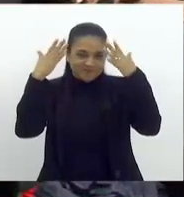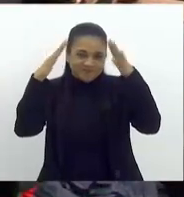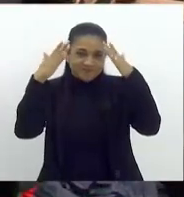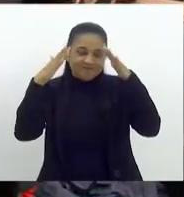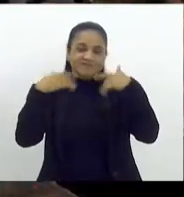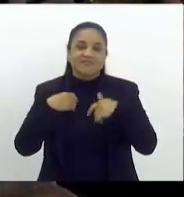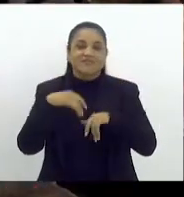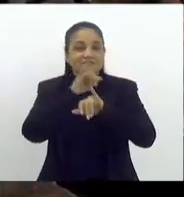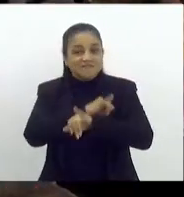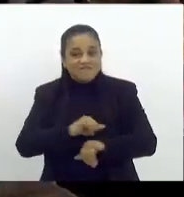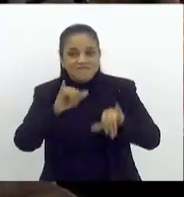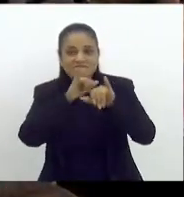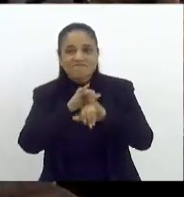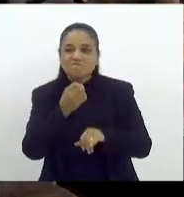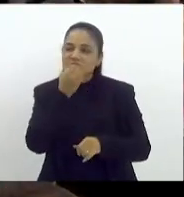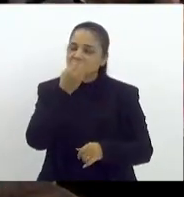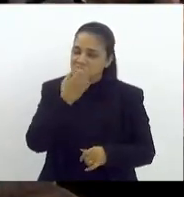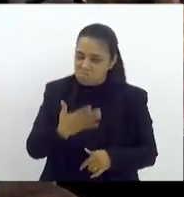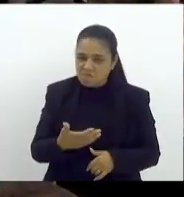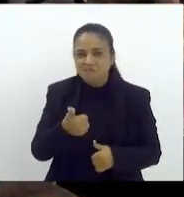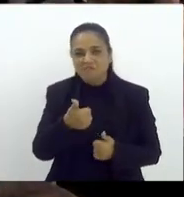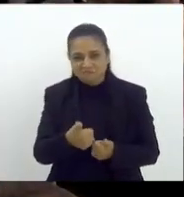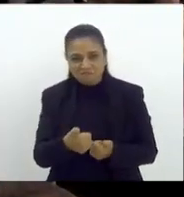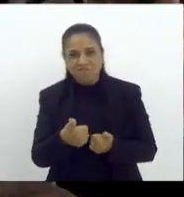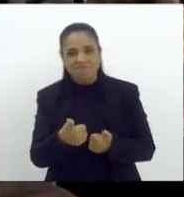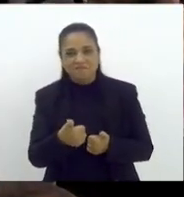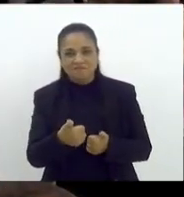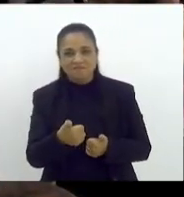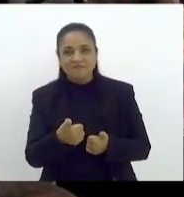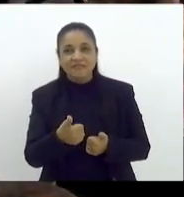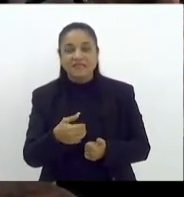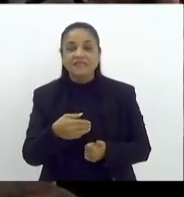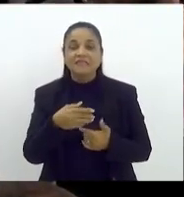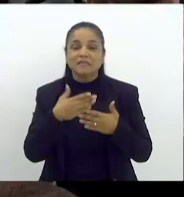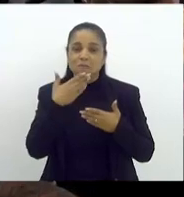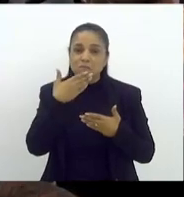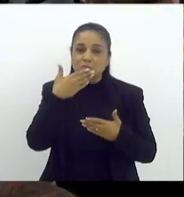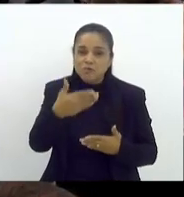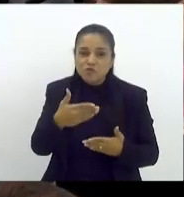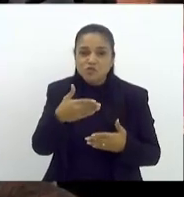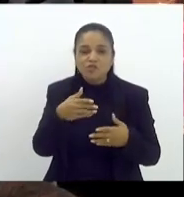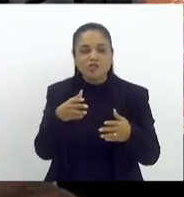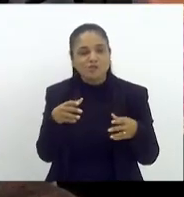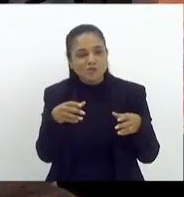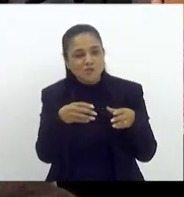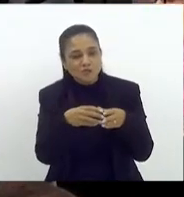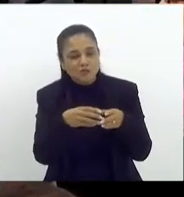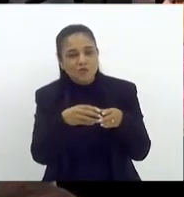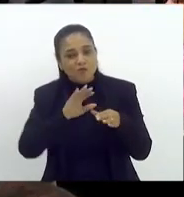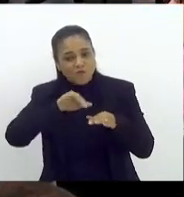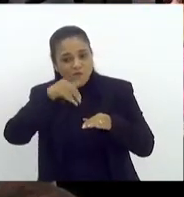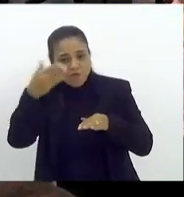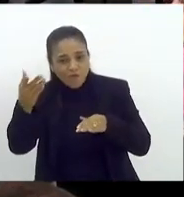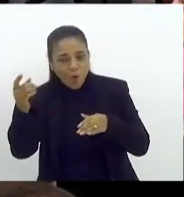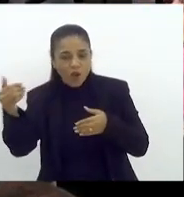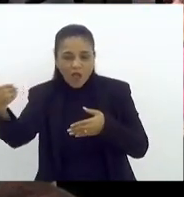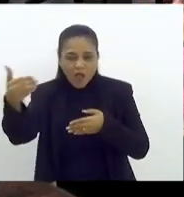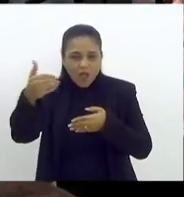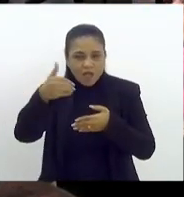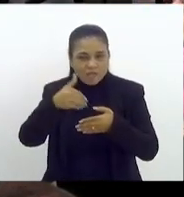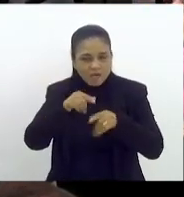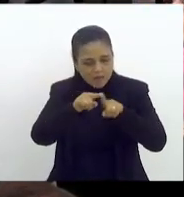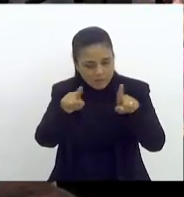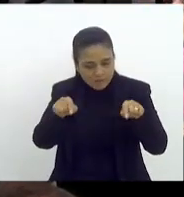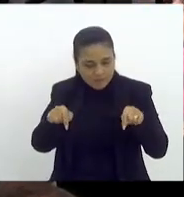Fala galera muito bom muito bom aí queria pedir a galera que que tá aí fora se puder também depois de dar uma